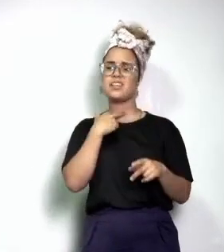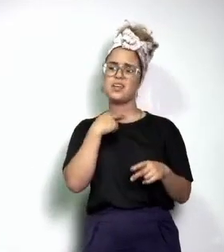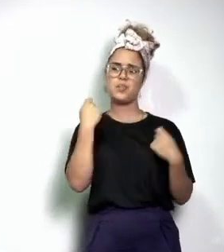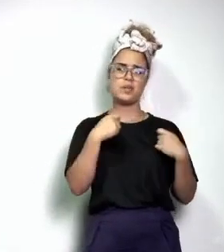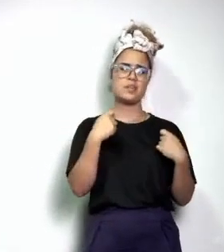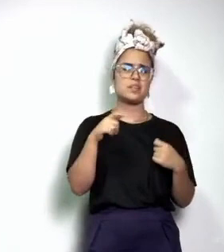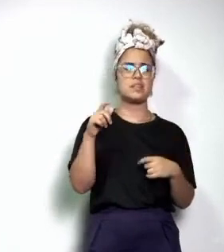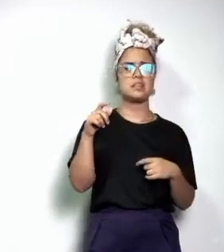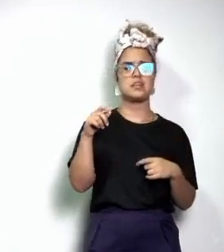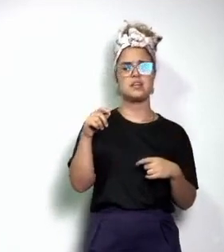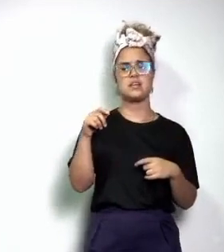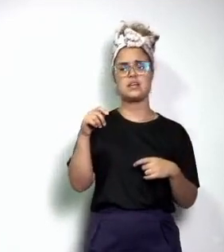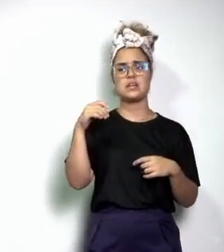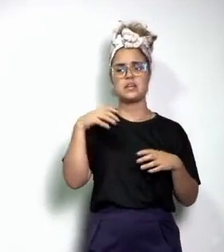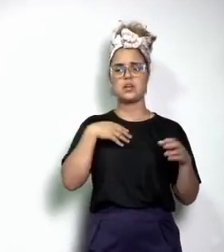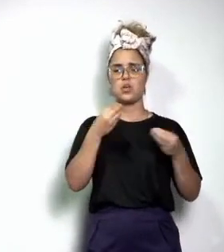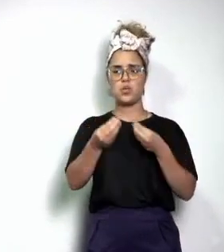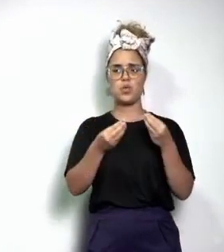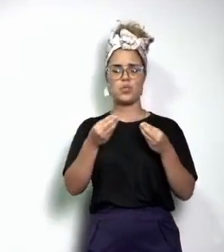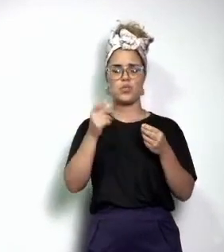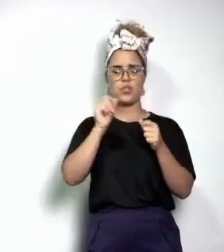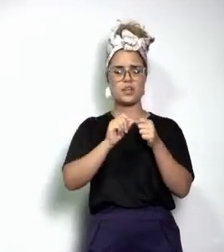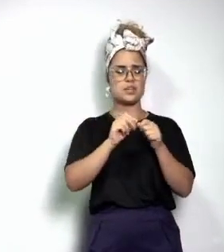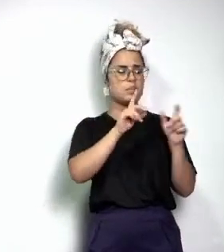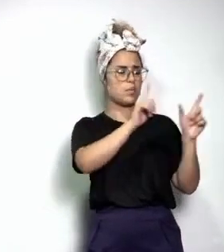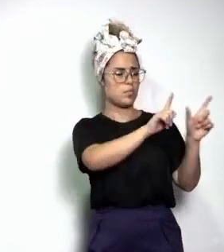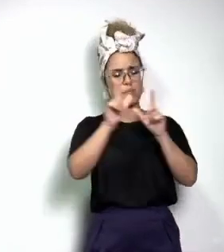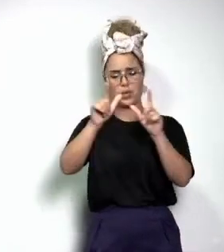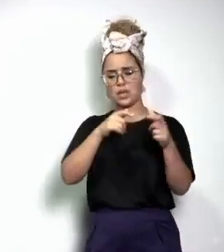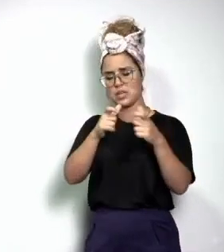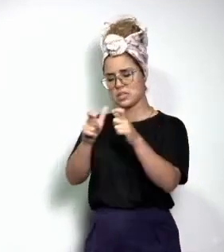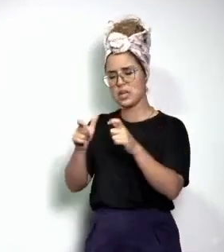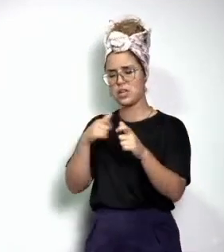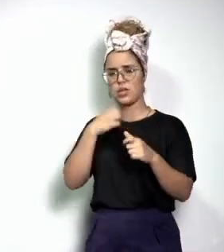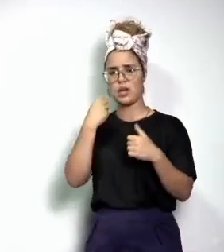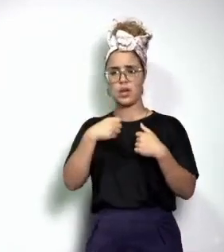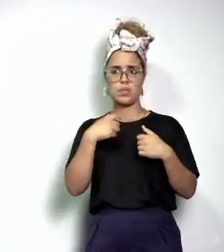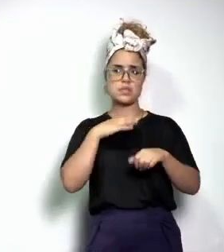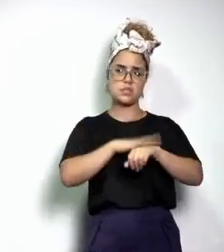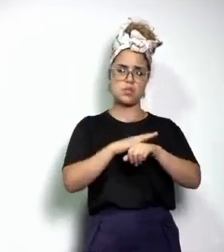preocupar tanto com o transporte desses monitores o tempo todo, porque é isso, né? A gente